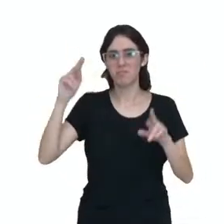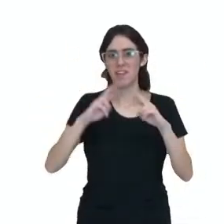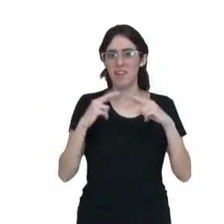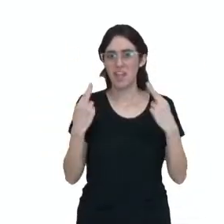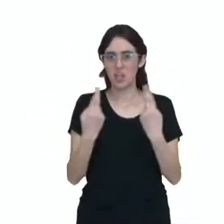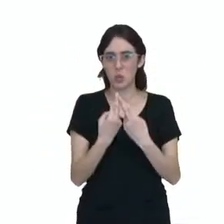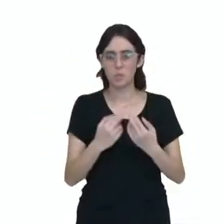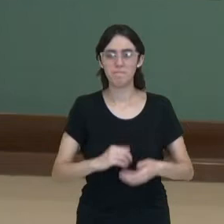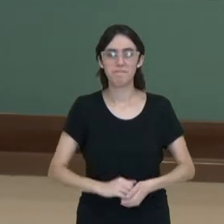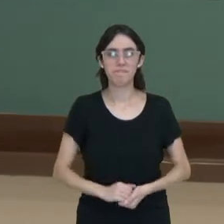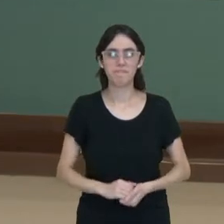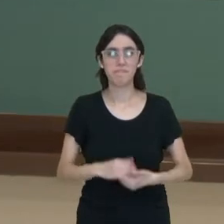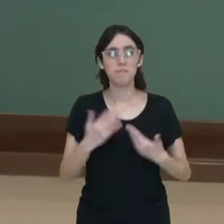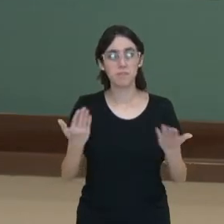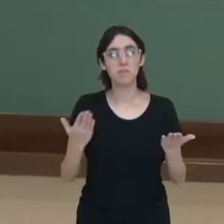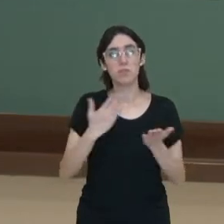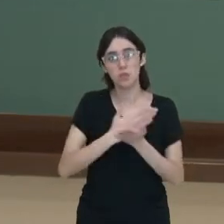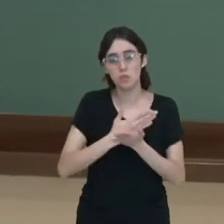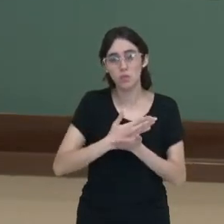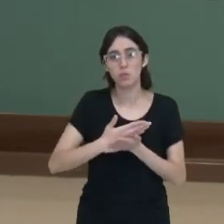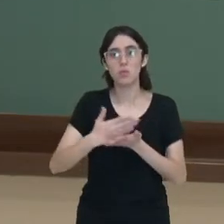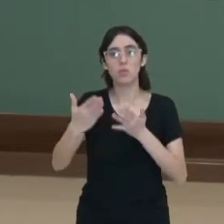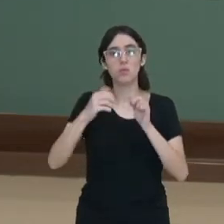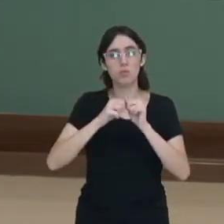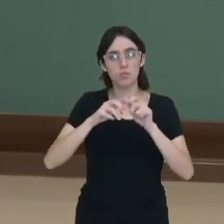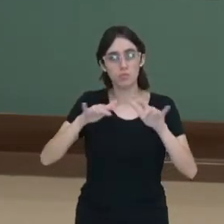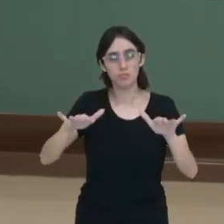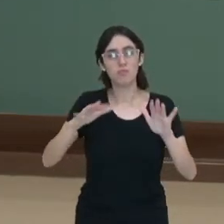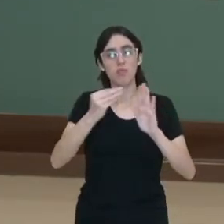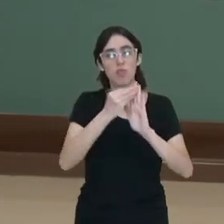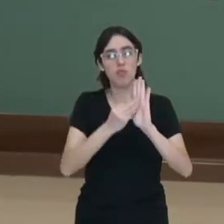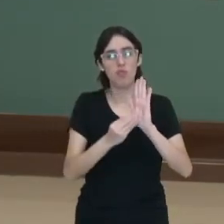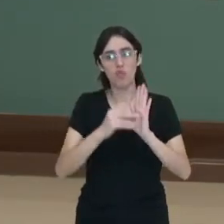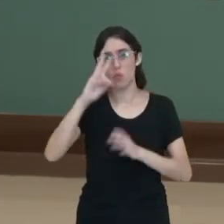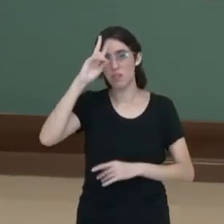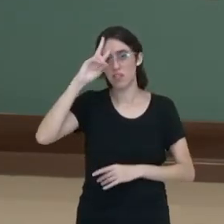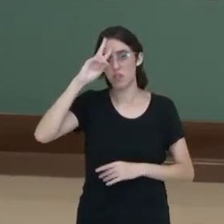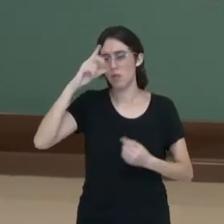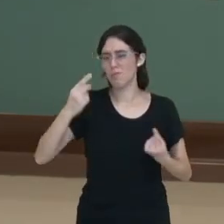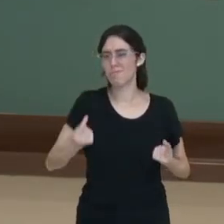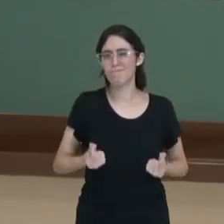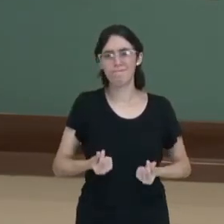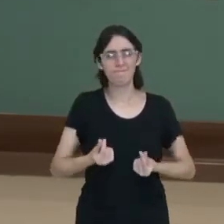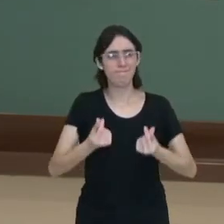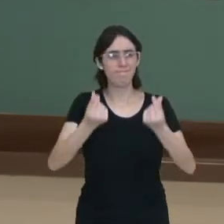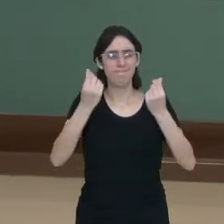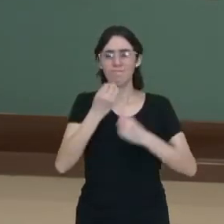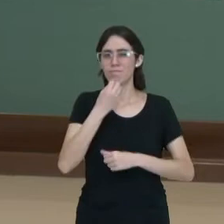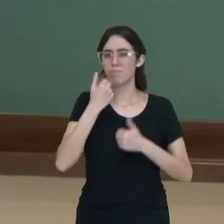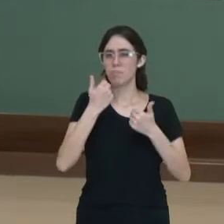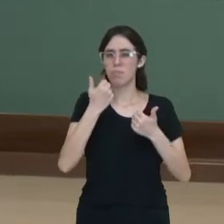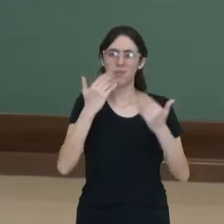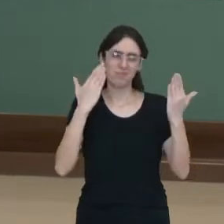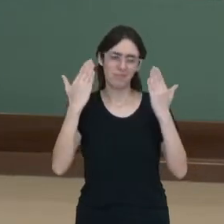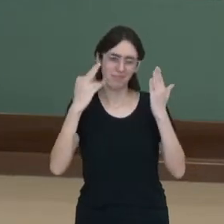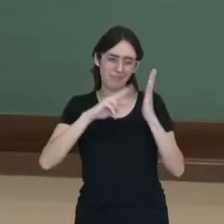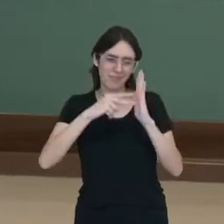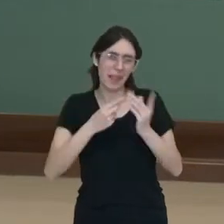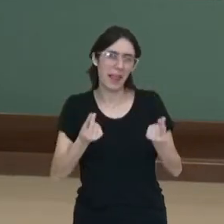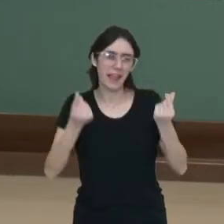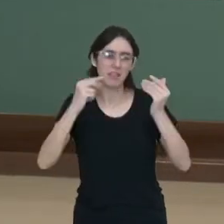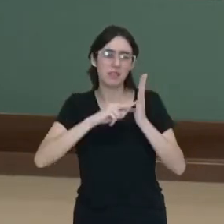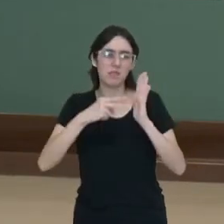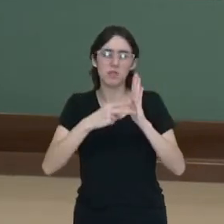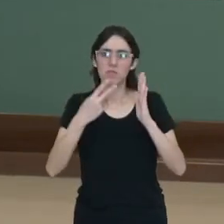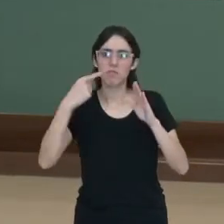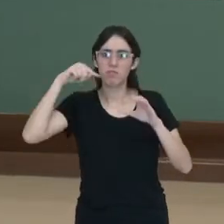isso, passou a se tornar uma fonte histórica riquíssima, pois confirma que assim como os